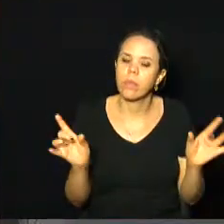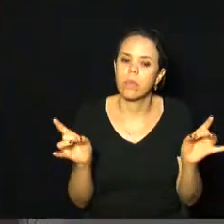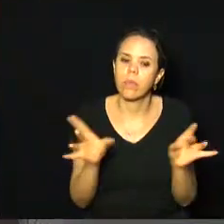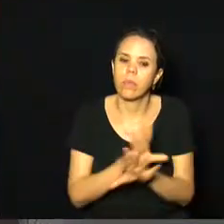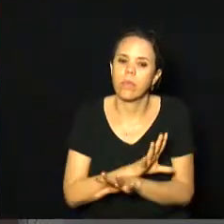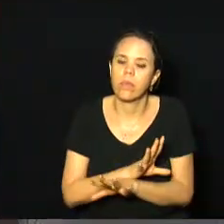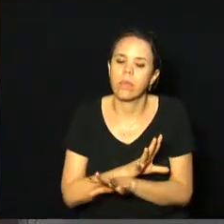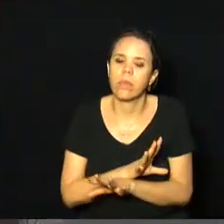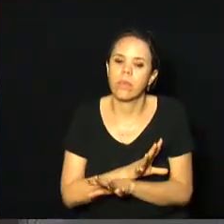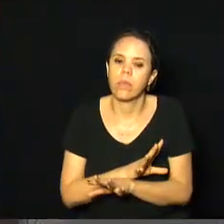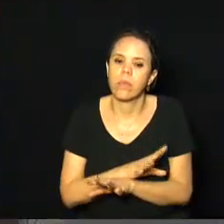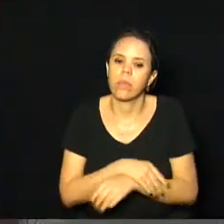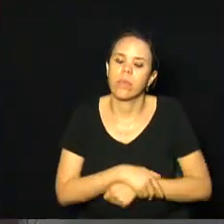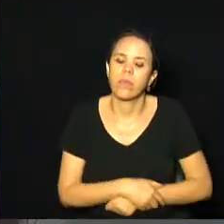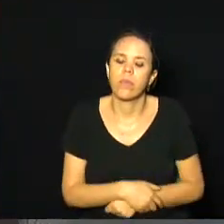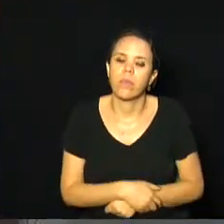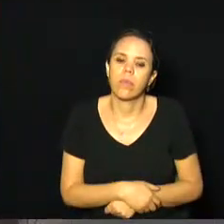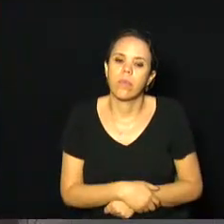aqui a